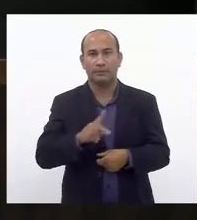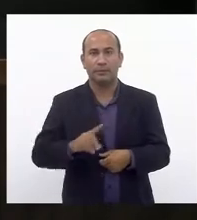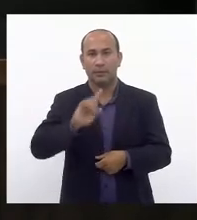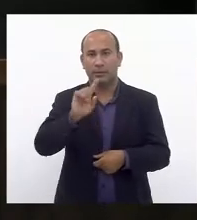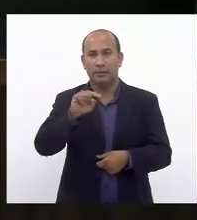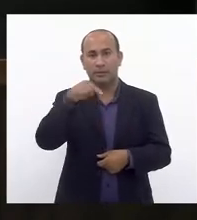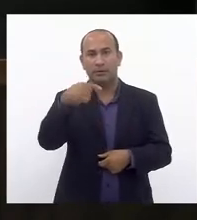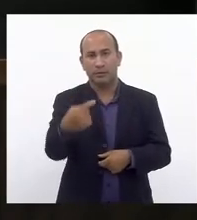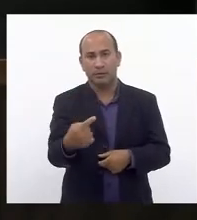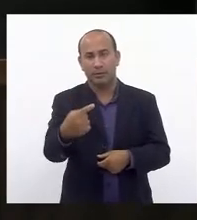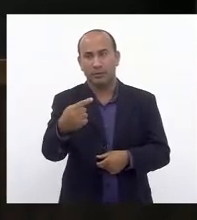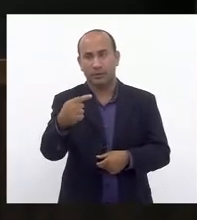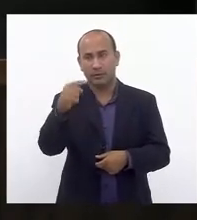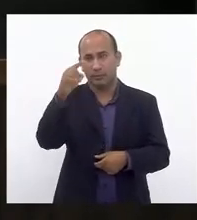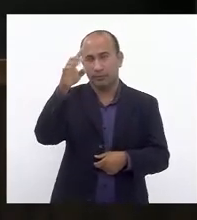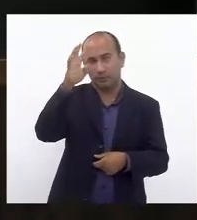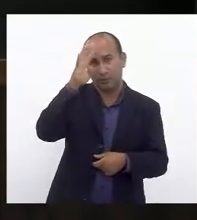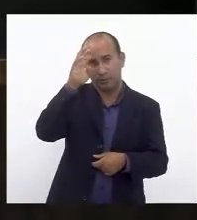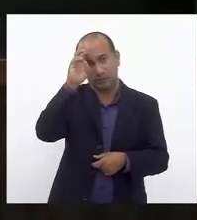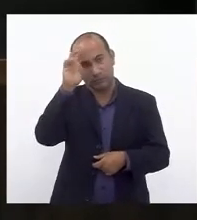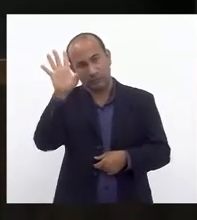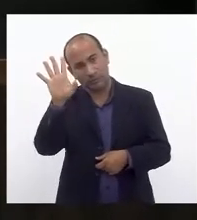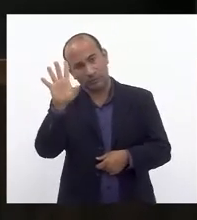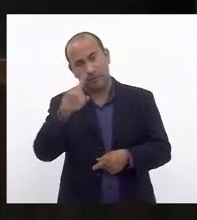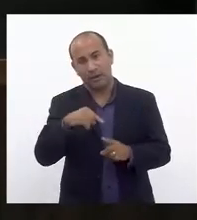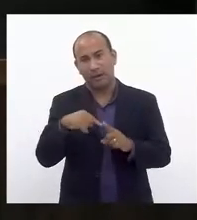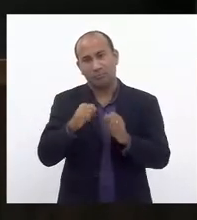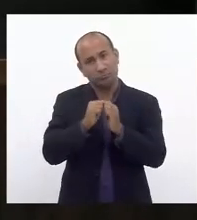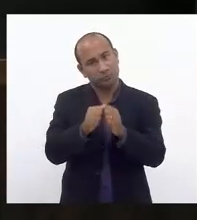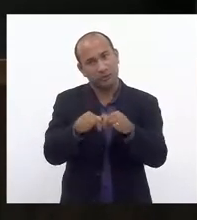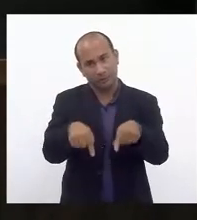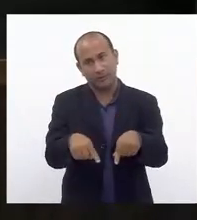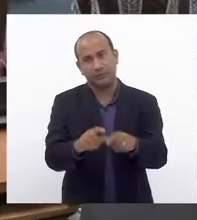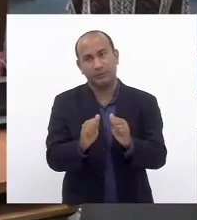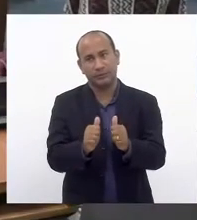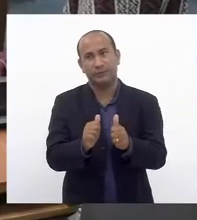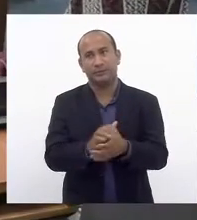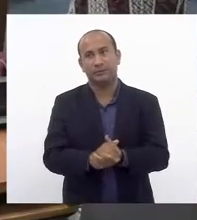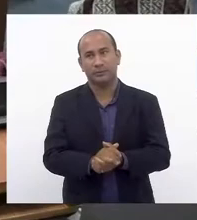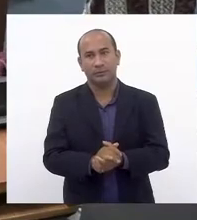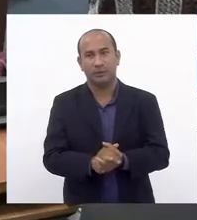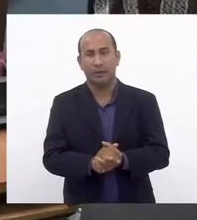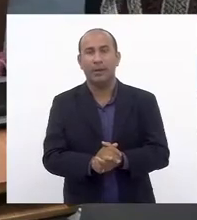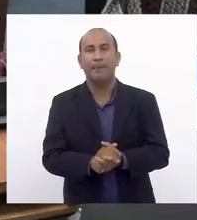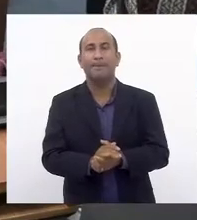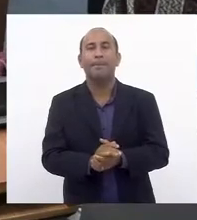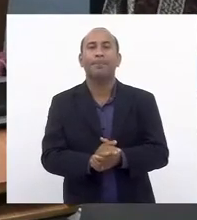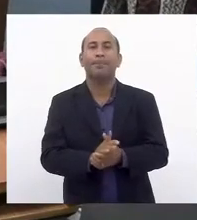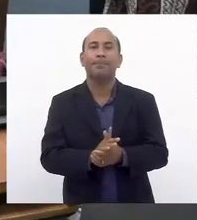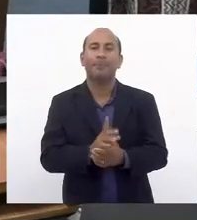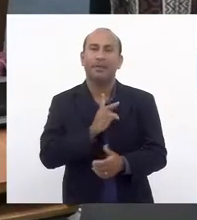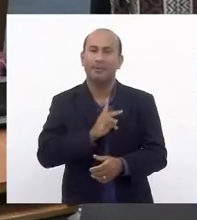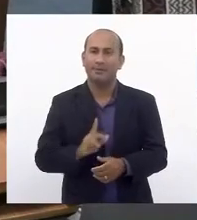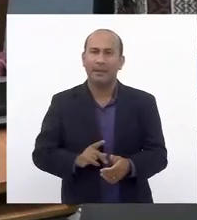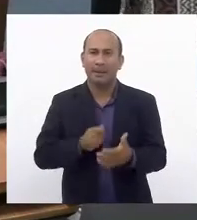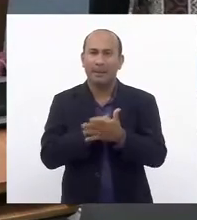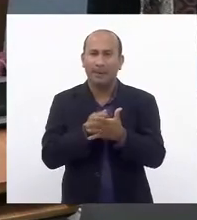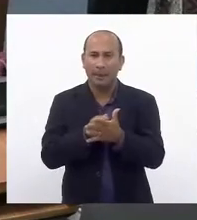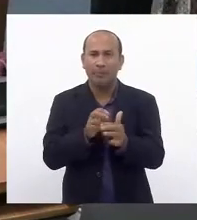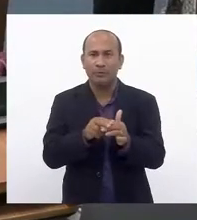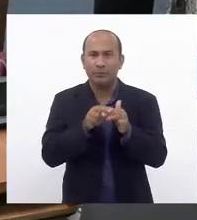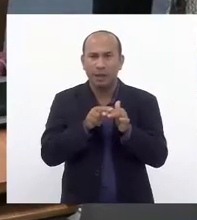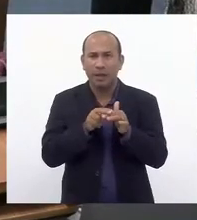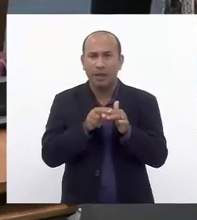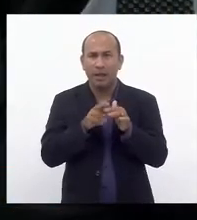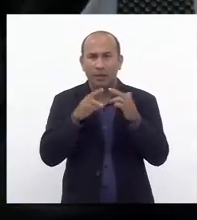próxima, quarta ou quinta próxima, mas vou ficar aqui incomodando vocês. Presidente, sem perturbá-lo, antes de encerrar a sessão, será que essa